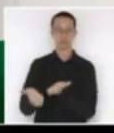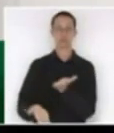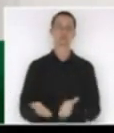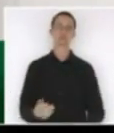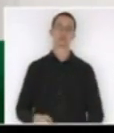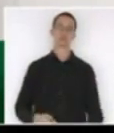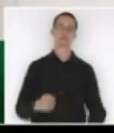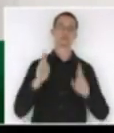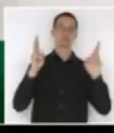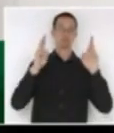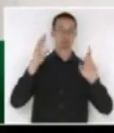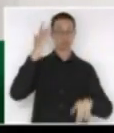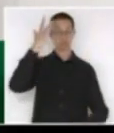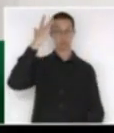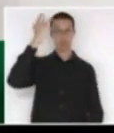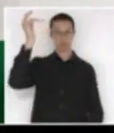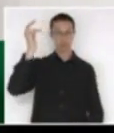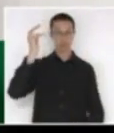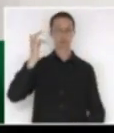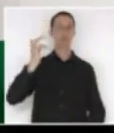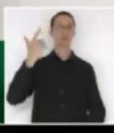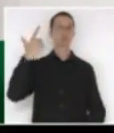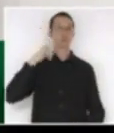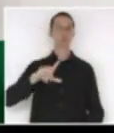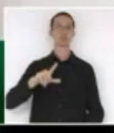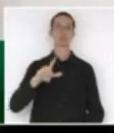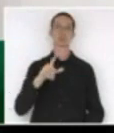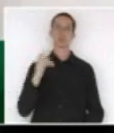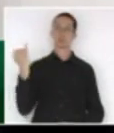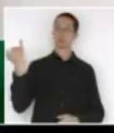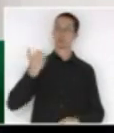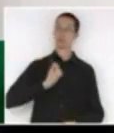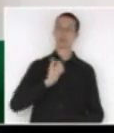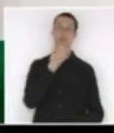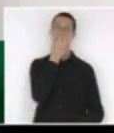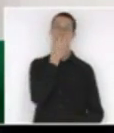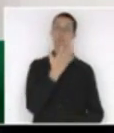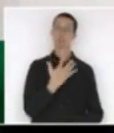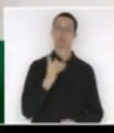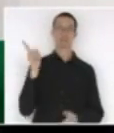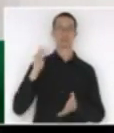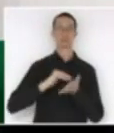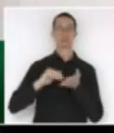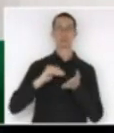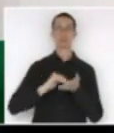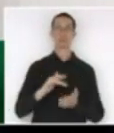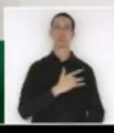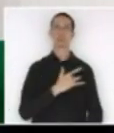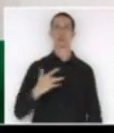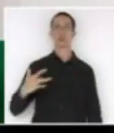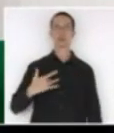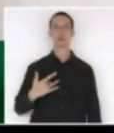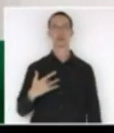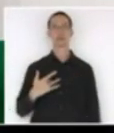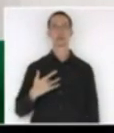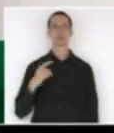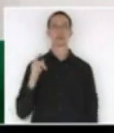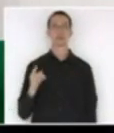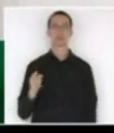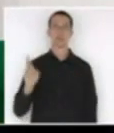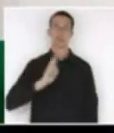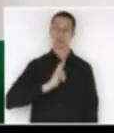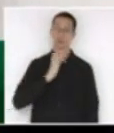quinta-feira, tenhamos efetivamente uma boa notícia por parte da Secretaria de Saúde para essas